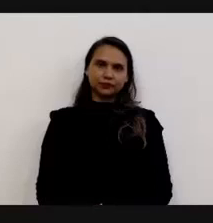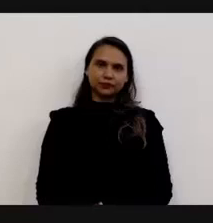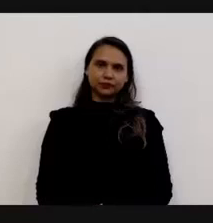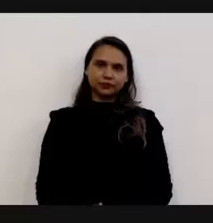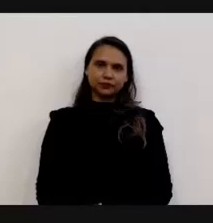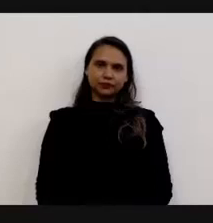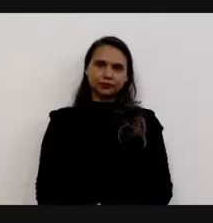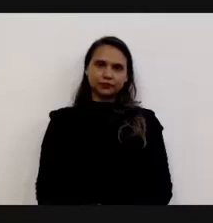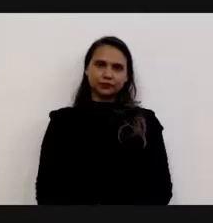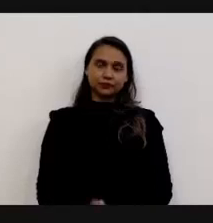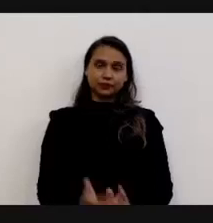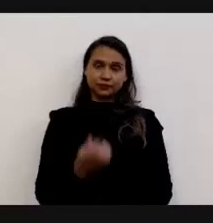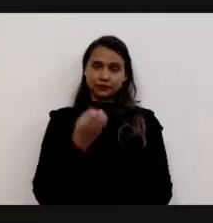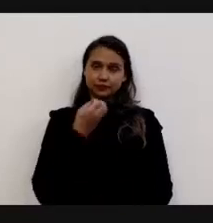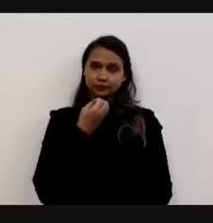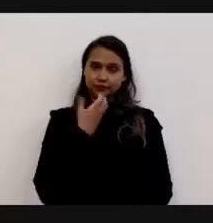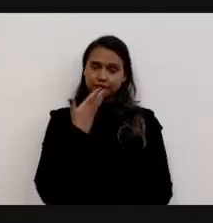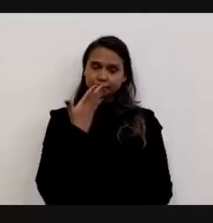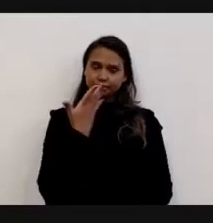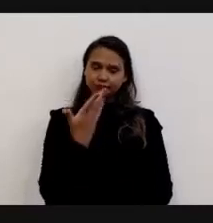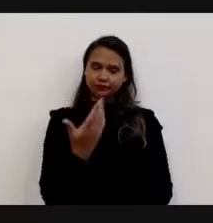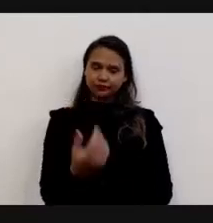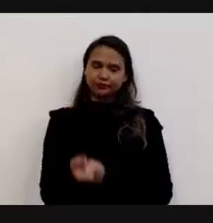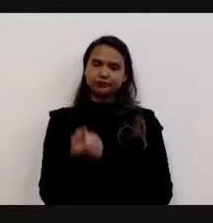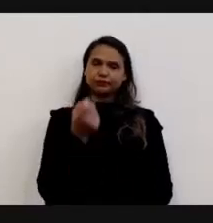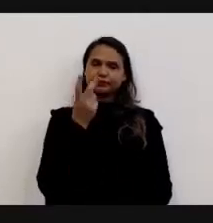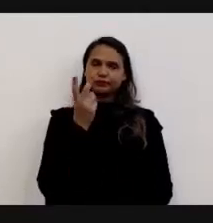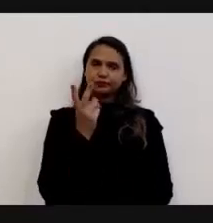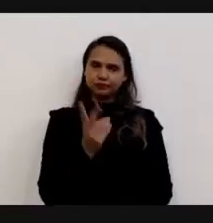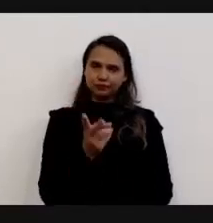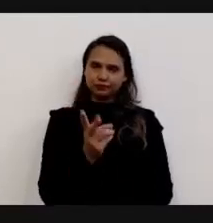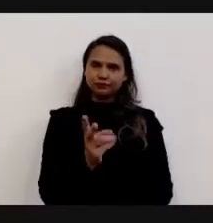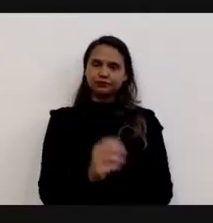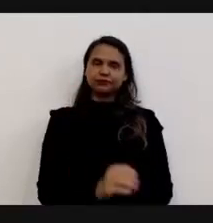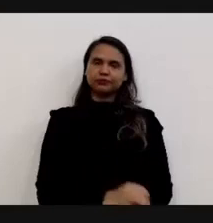Bom, agora, então, dando sequência, eu queria